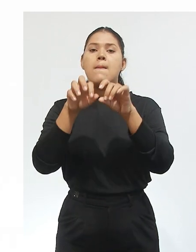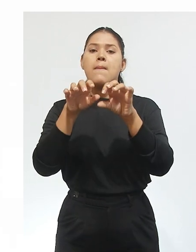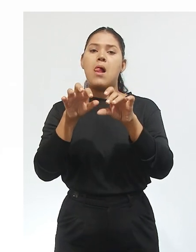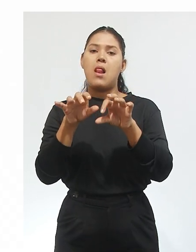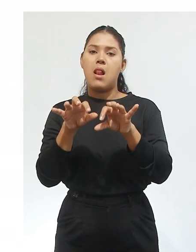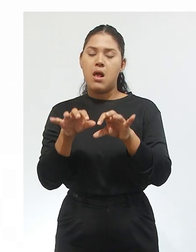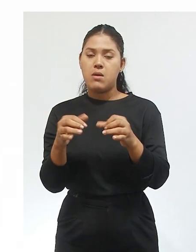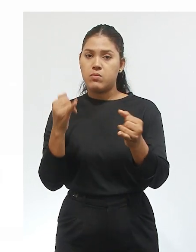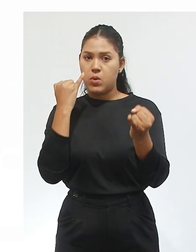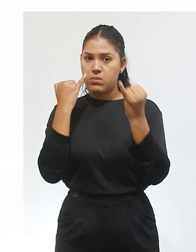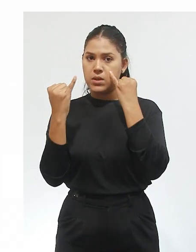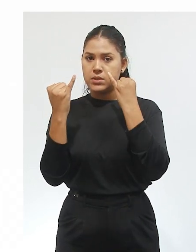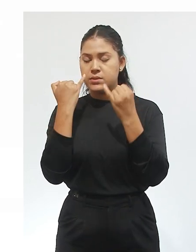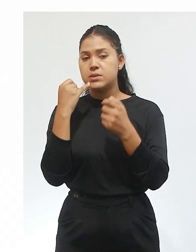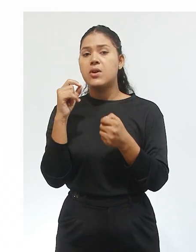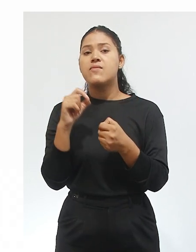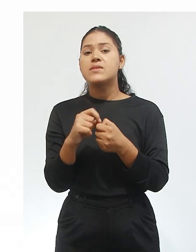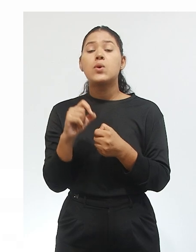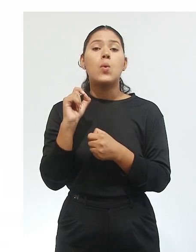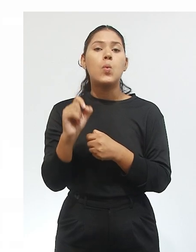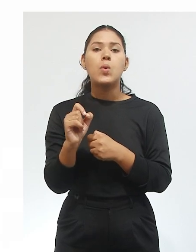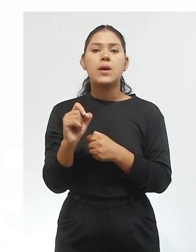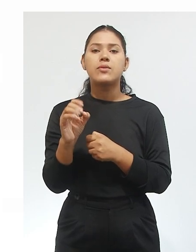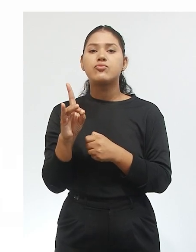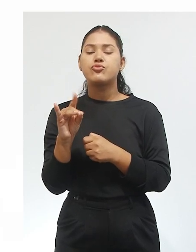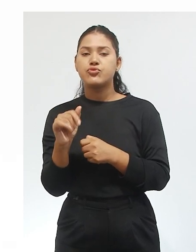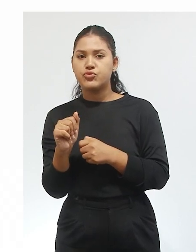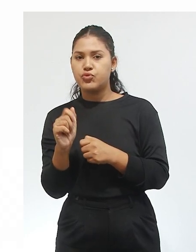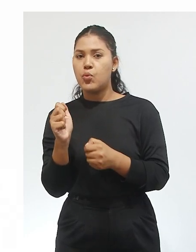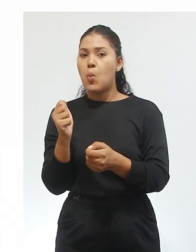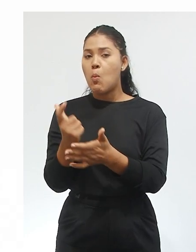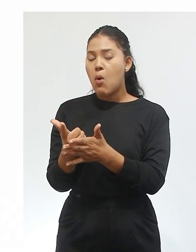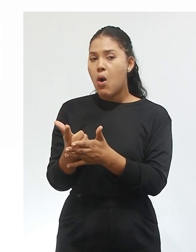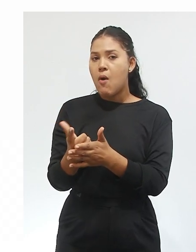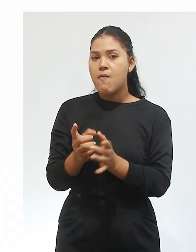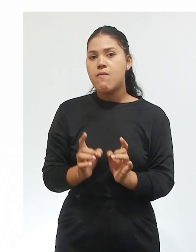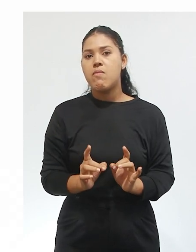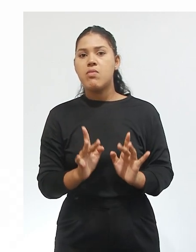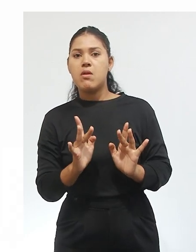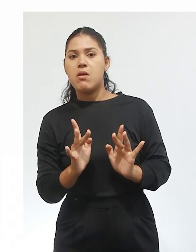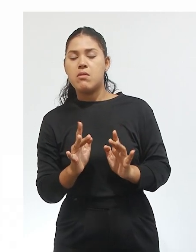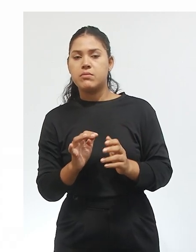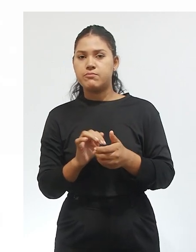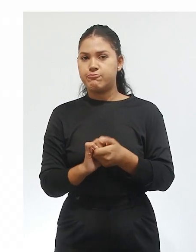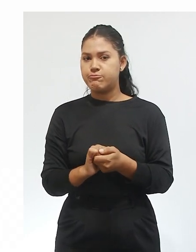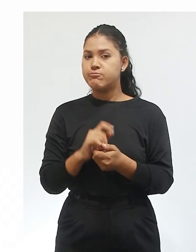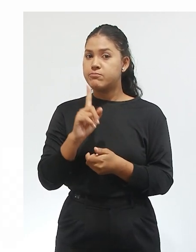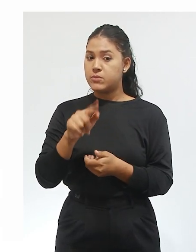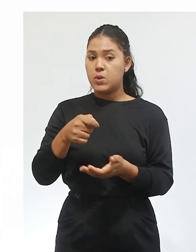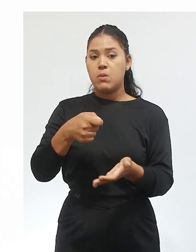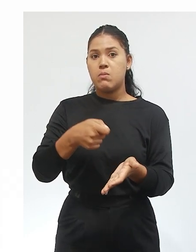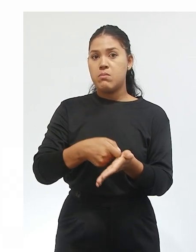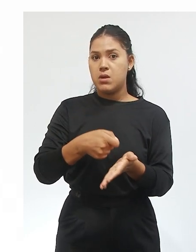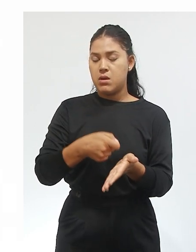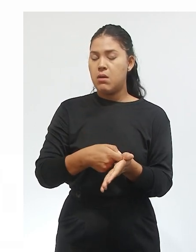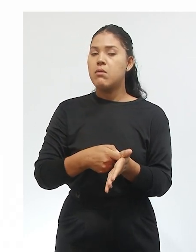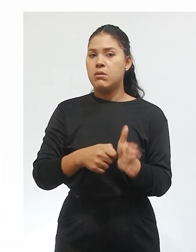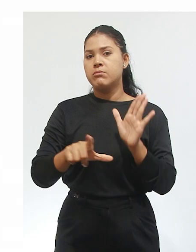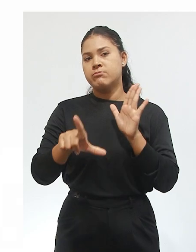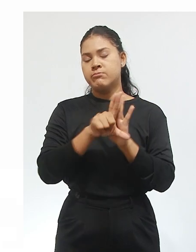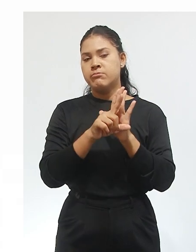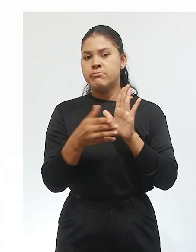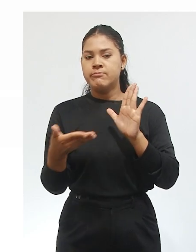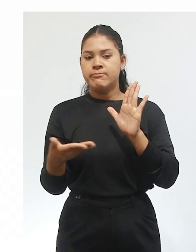seguir, devem registrar suas operações neste livro. Então, o livro, ele é obrigatório pelo Código Civil.